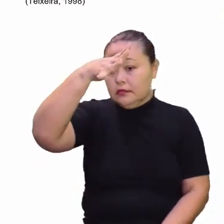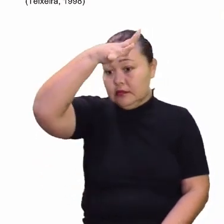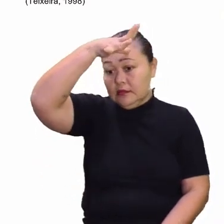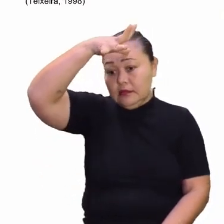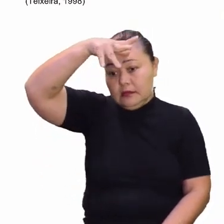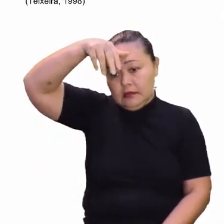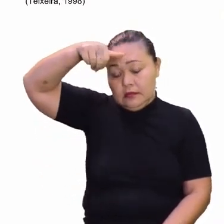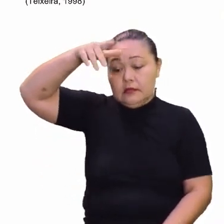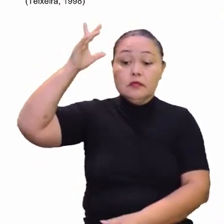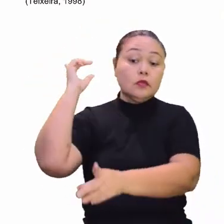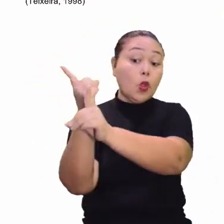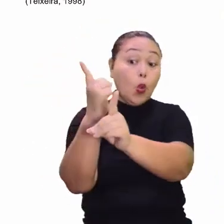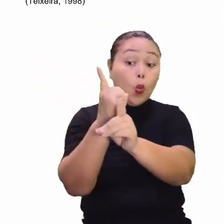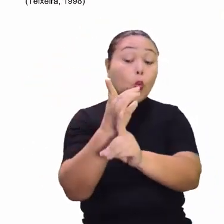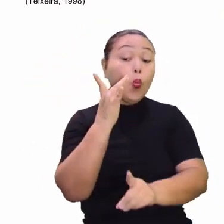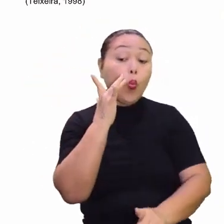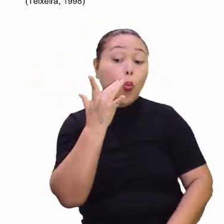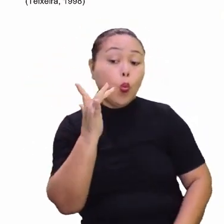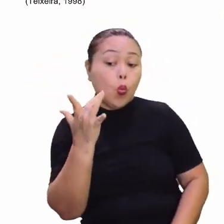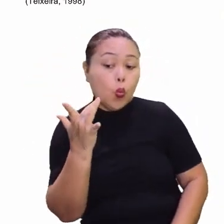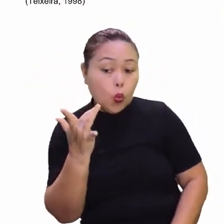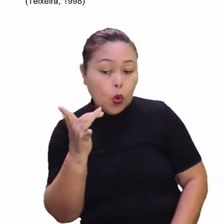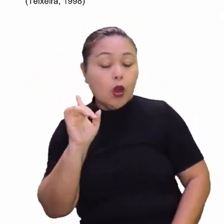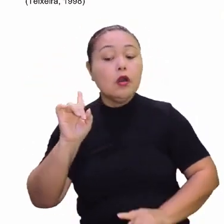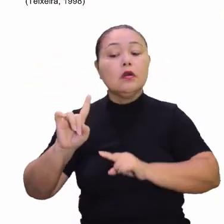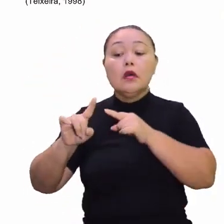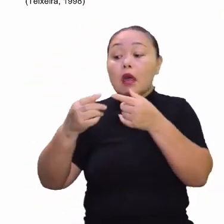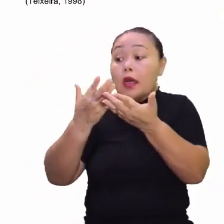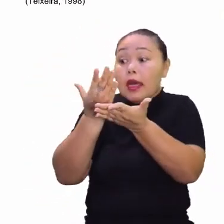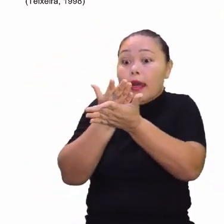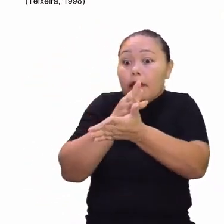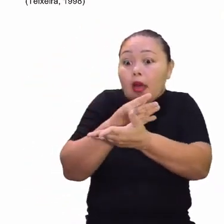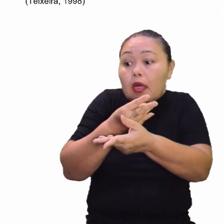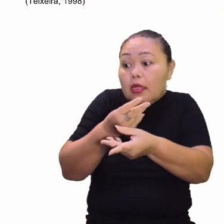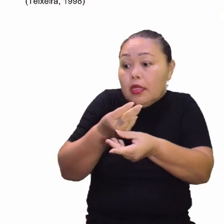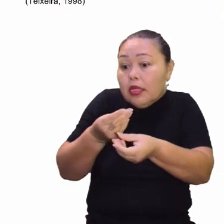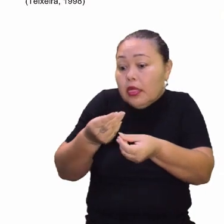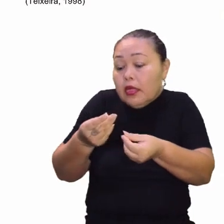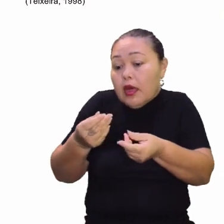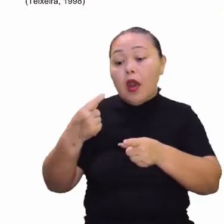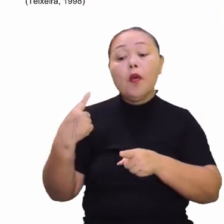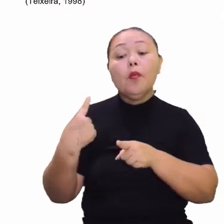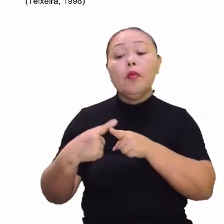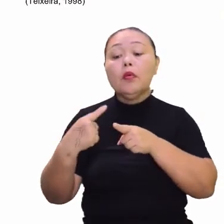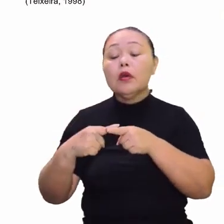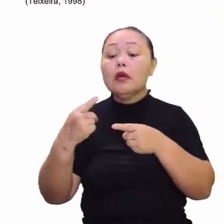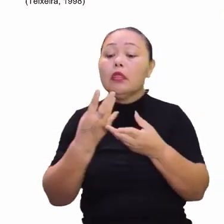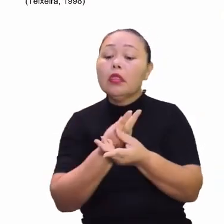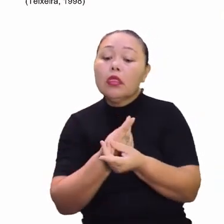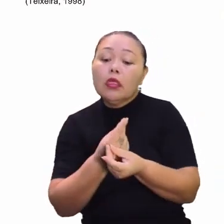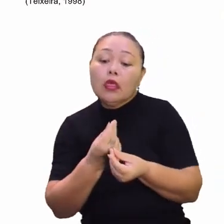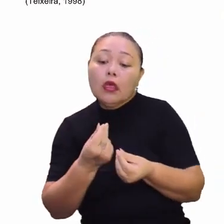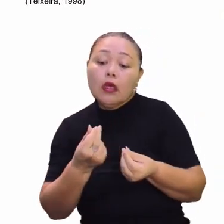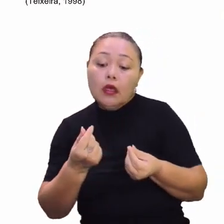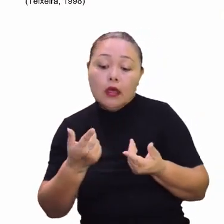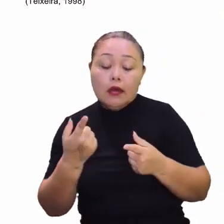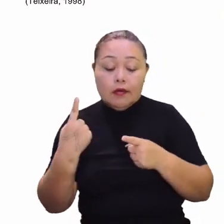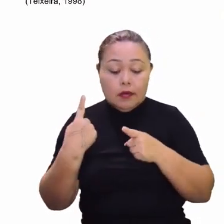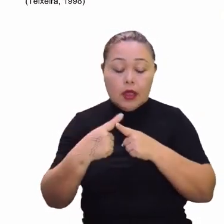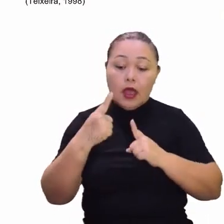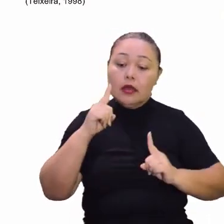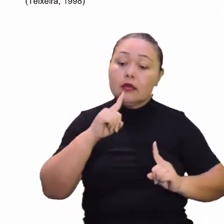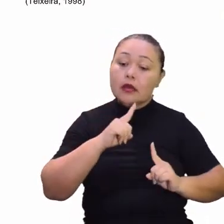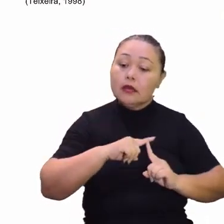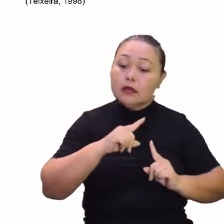ali, eles também acharam muito ouro. Sim. E aí depois foi se esgotando. Exatamente. Por que foi se esgotando? Porque a técnica